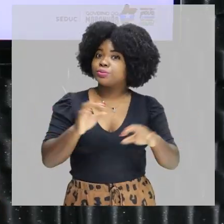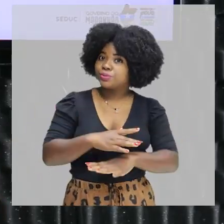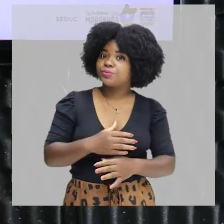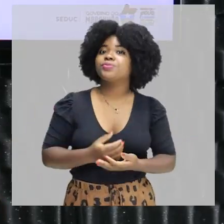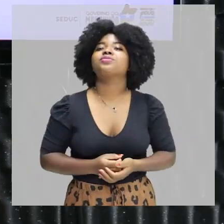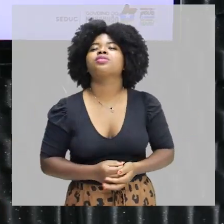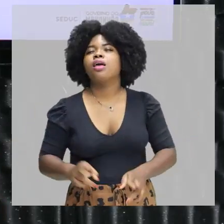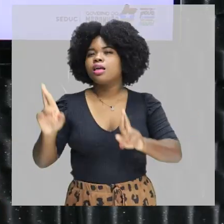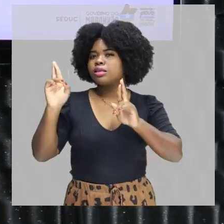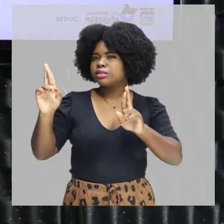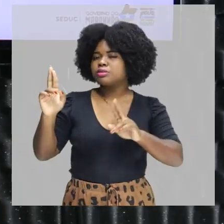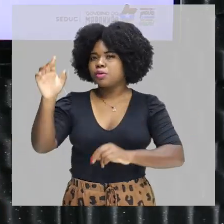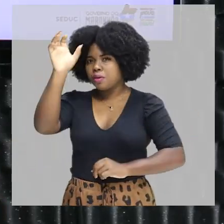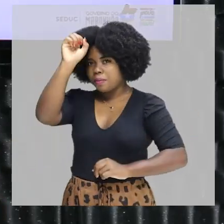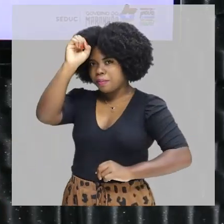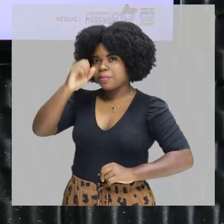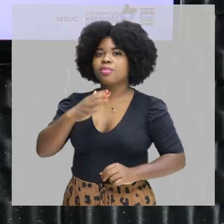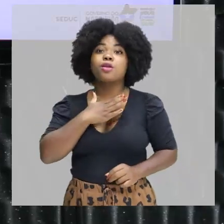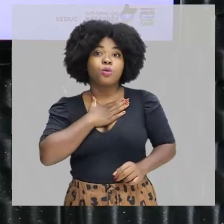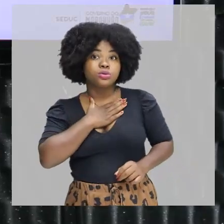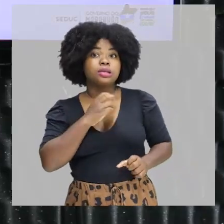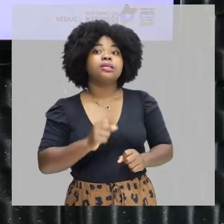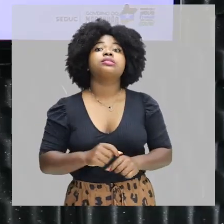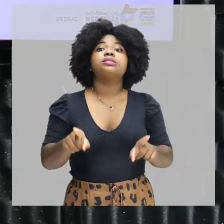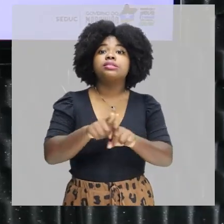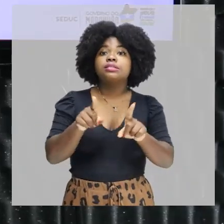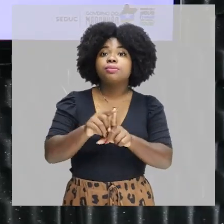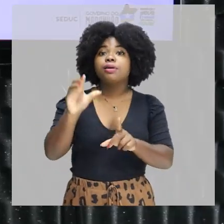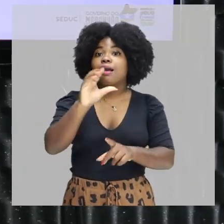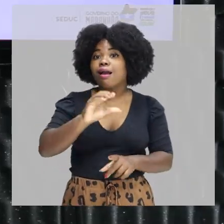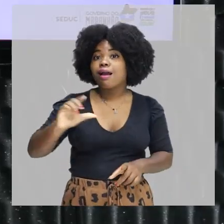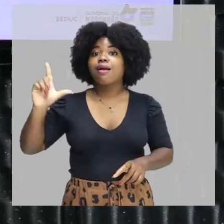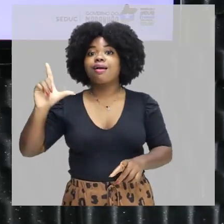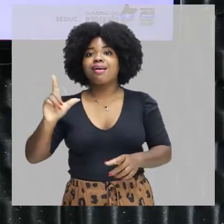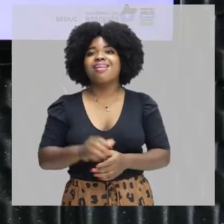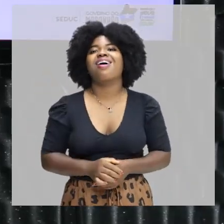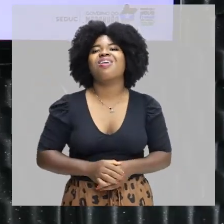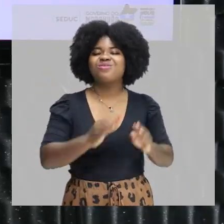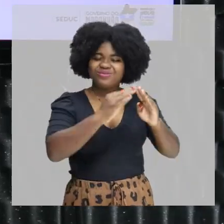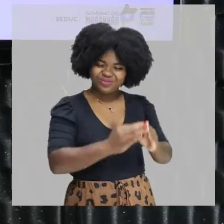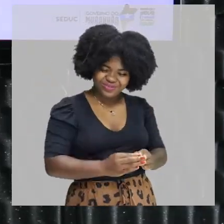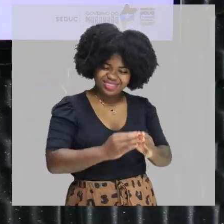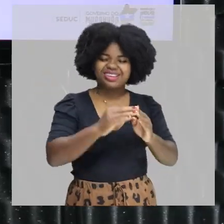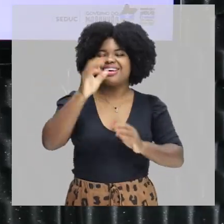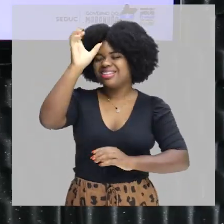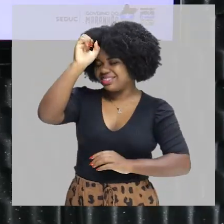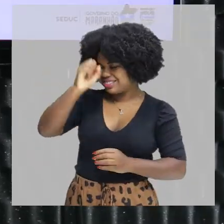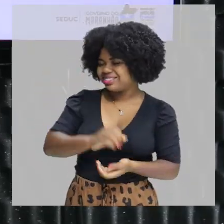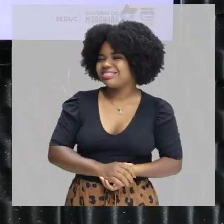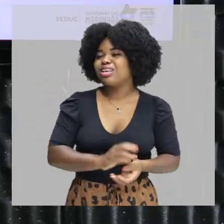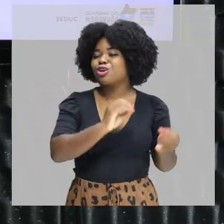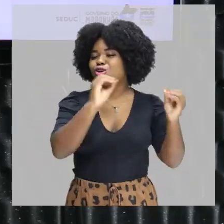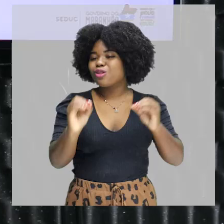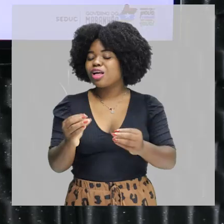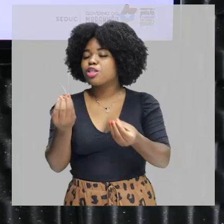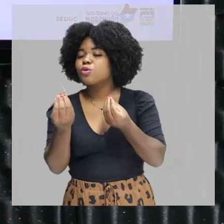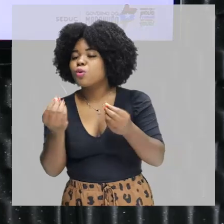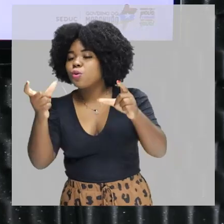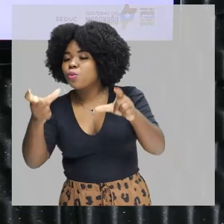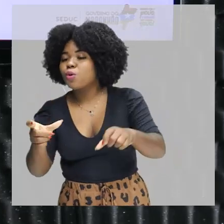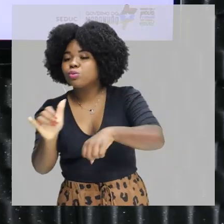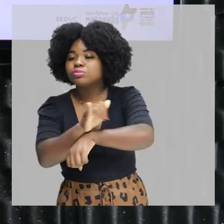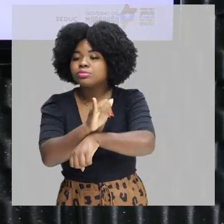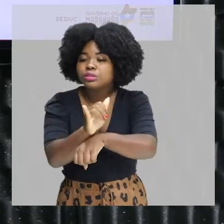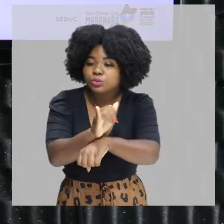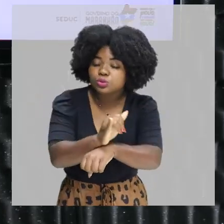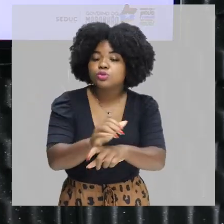aqui. Espero que vocês tenham entendido. E, claro, o programa Fica em Casa Aprendendo está disponível aqui na plataforma Gonçalves Dias. Independente